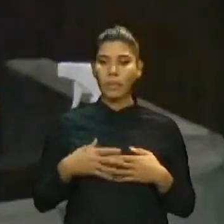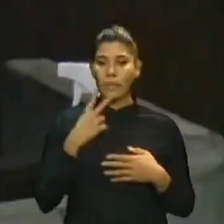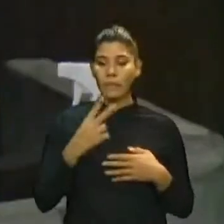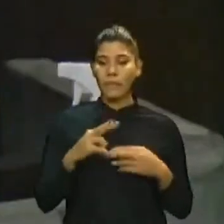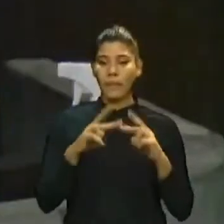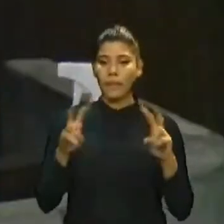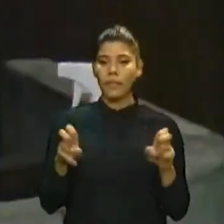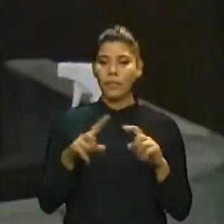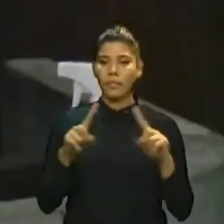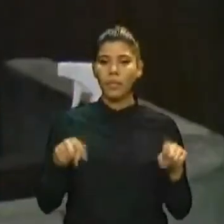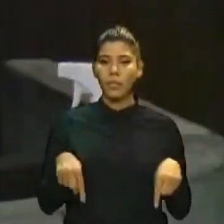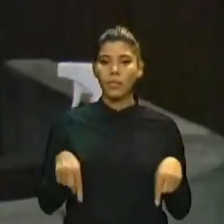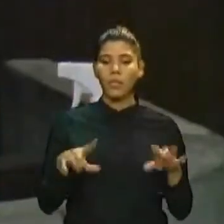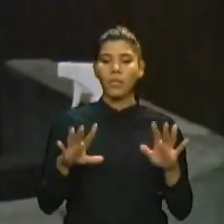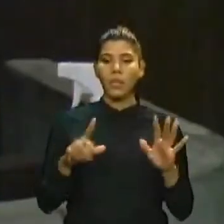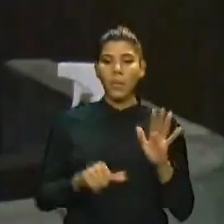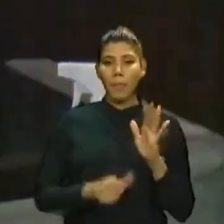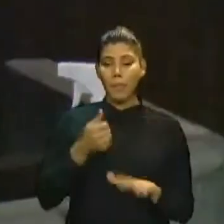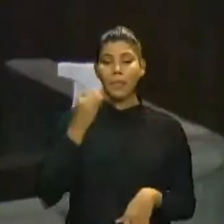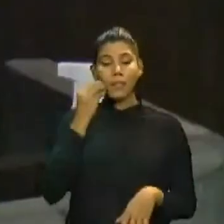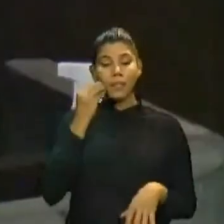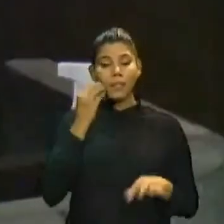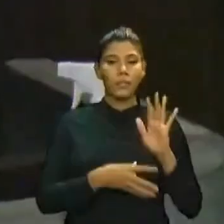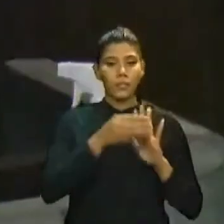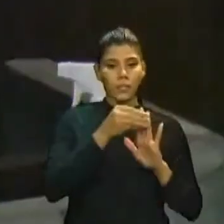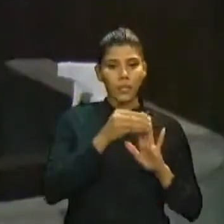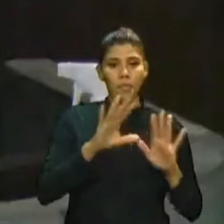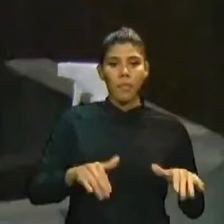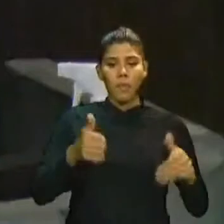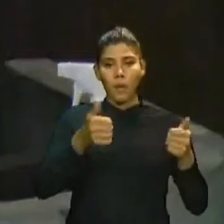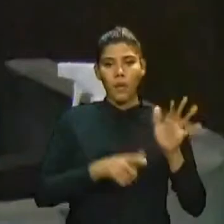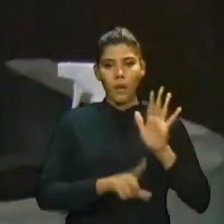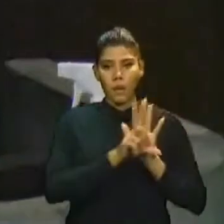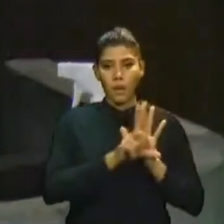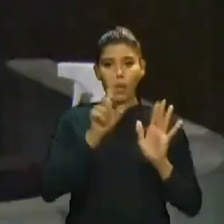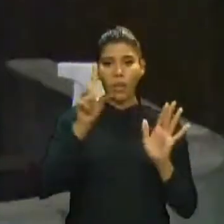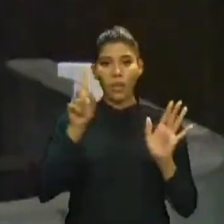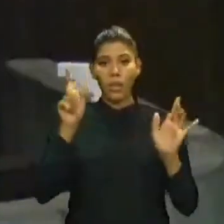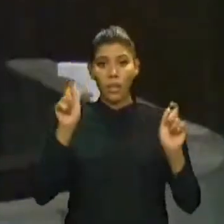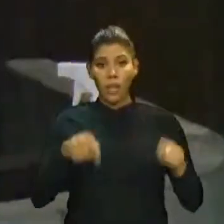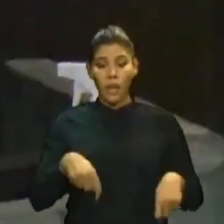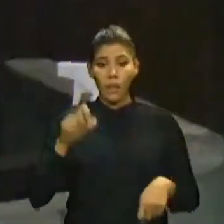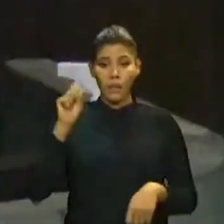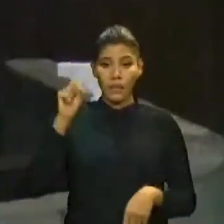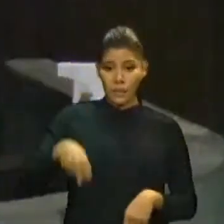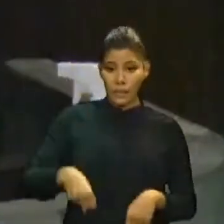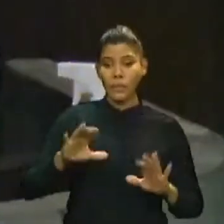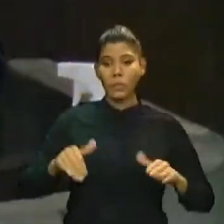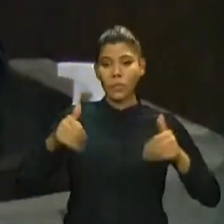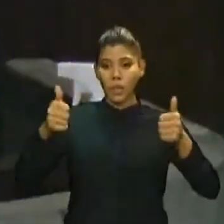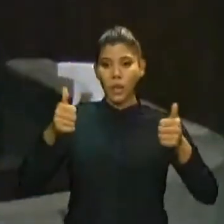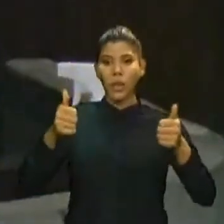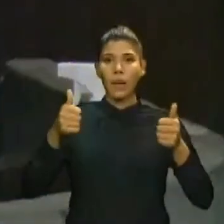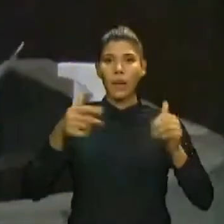primeiro tentamos apresentar uma emenda para melhorar a lei, que era possível sim de ser aprovada essa emenda